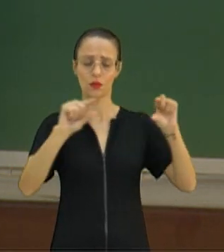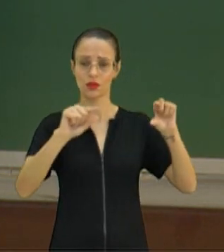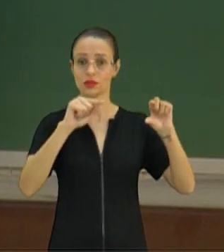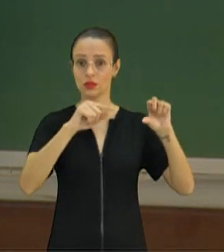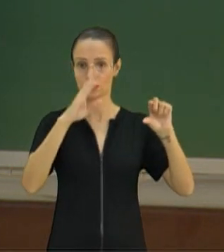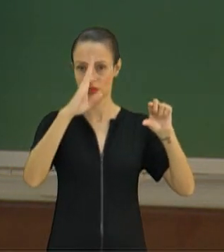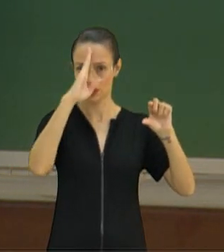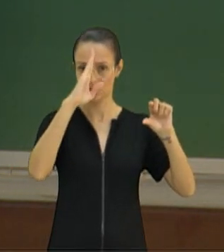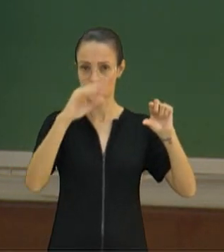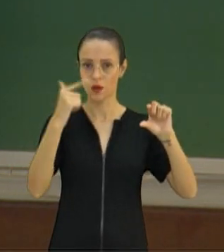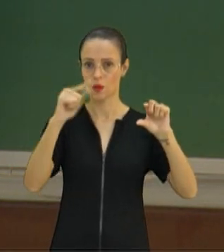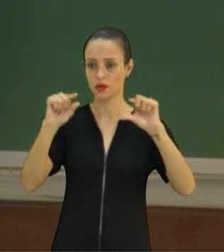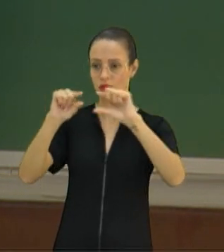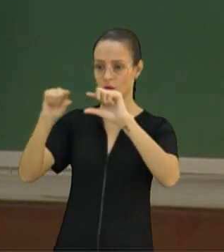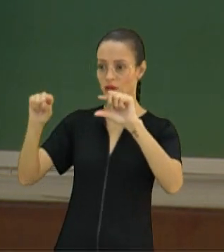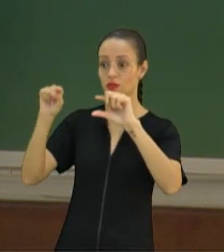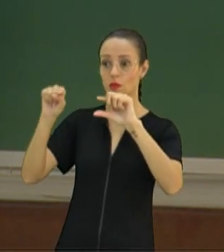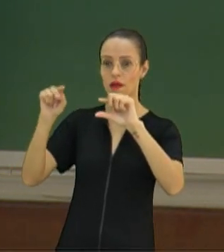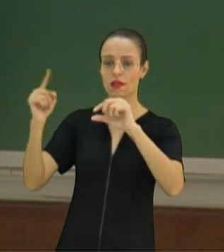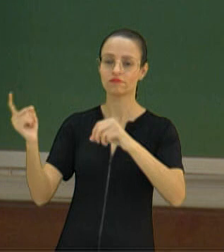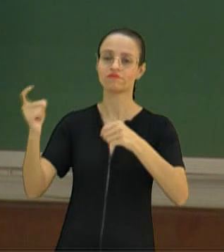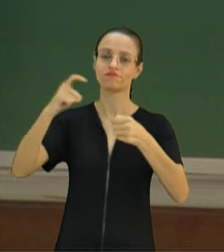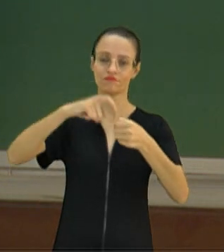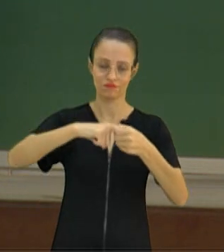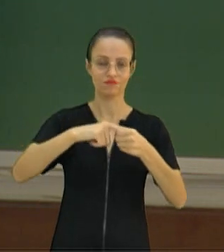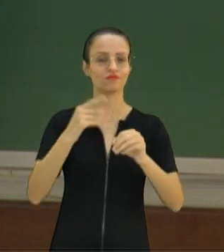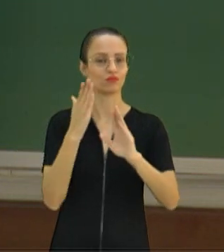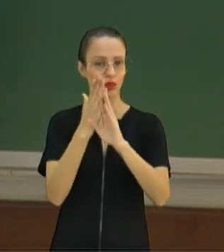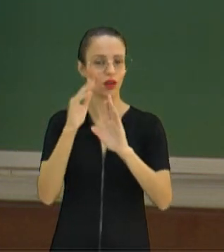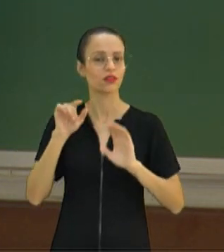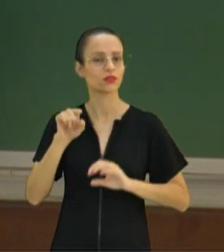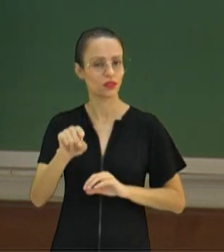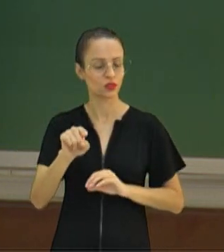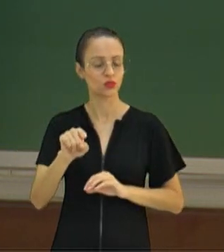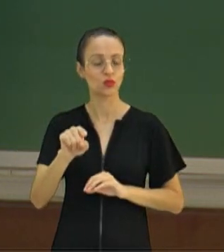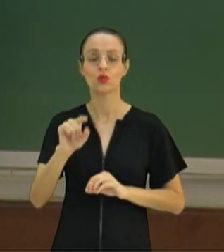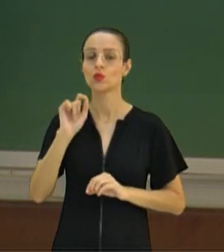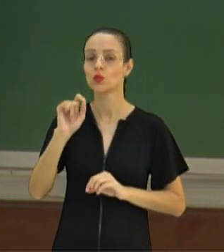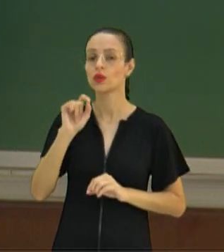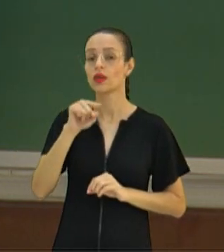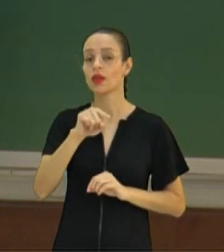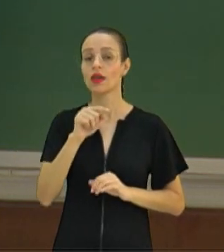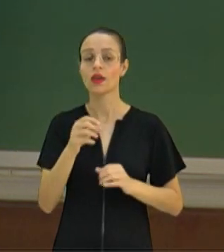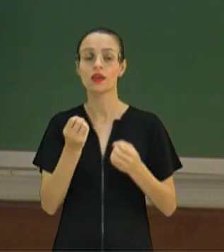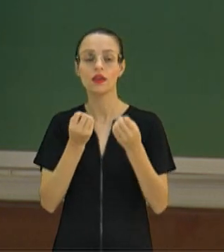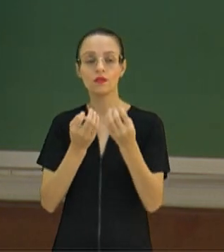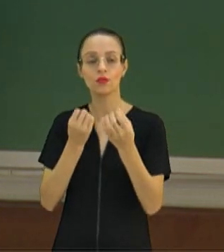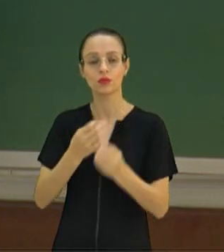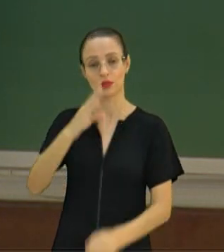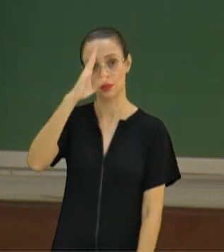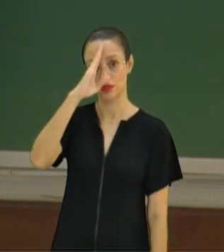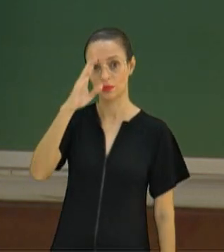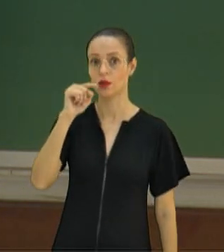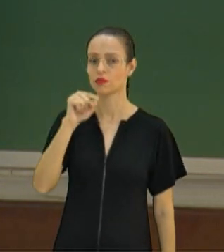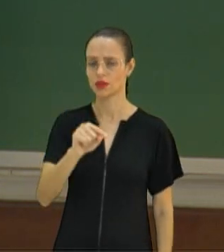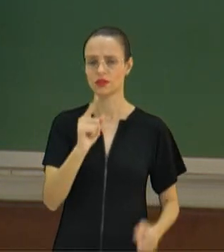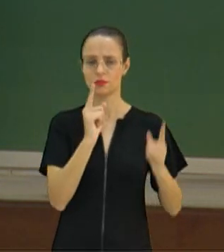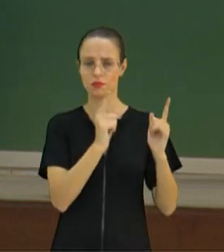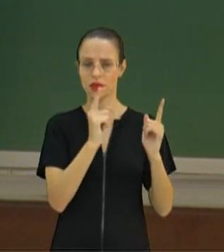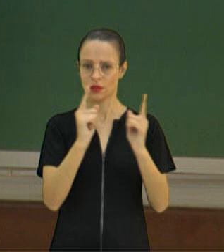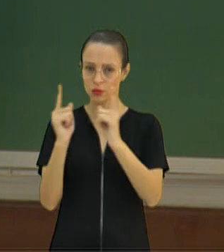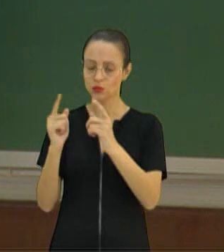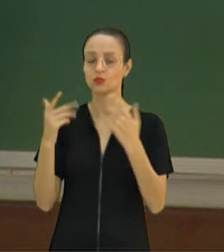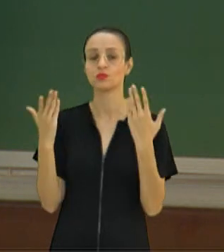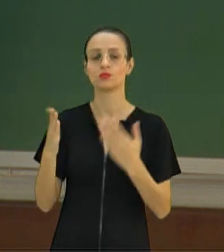que é principal. Lembrando que ela leva esse nome porque ela traz a informação principal também desse período. Mas